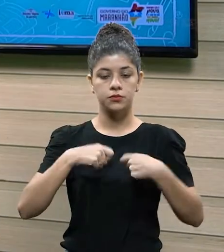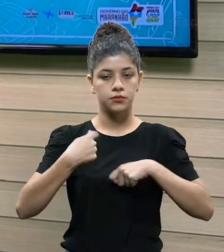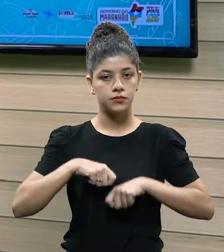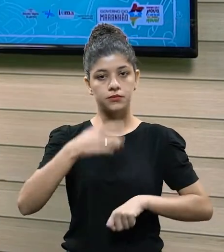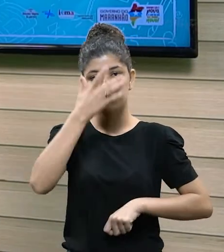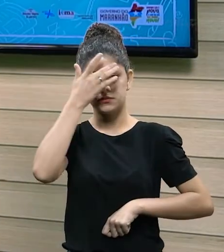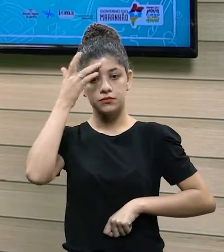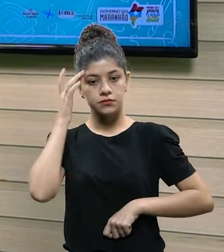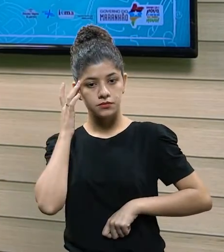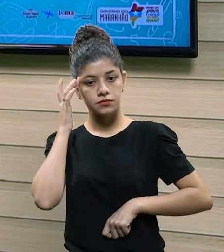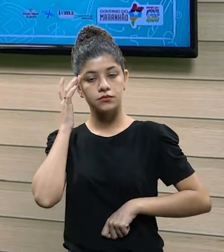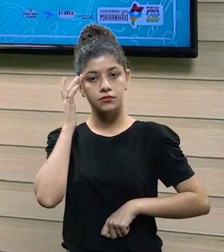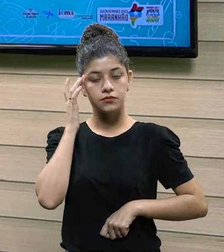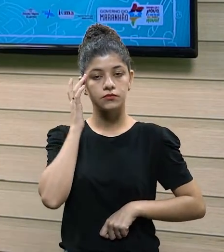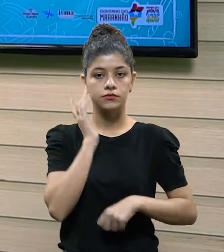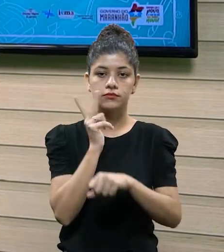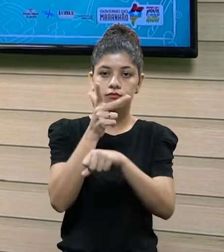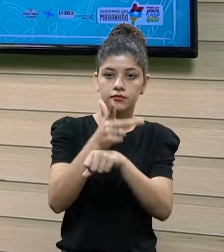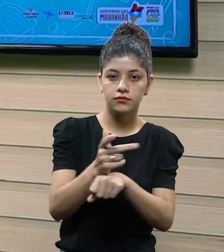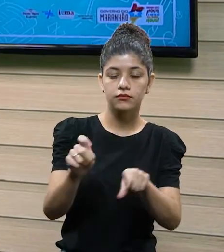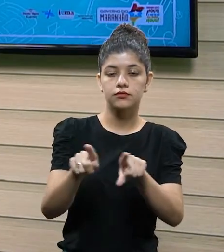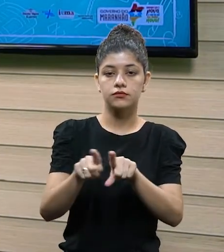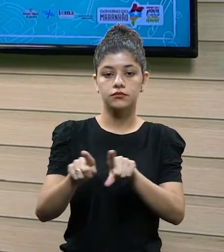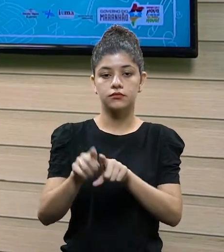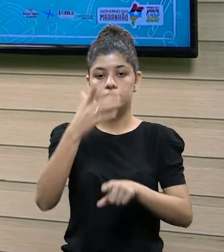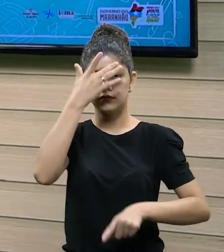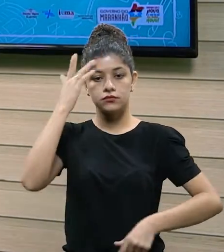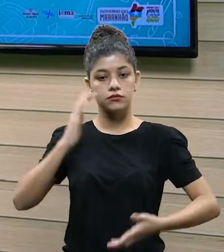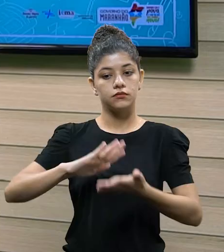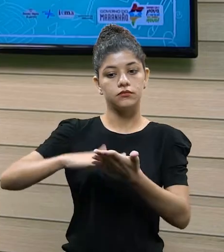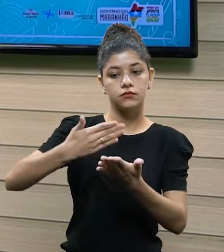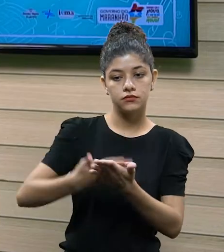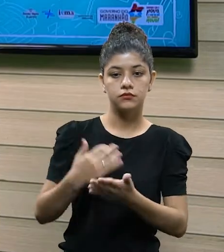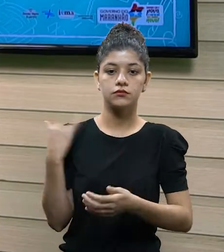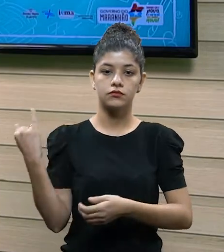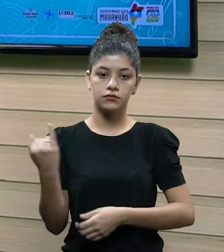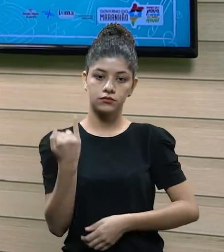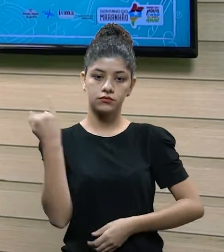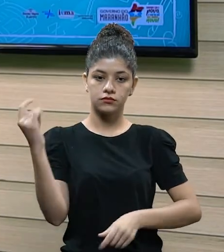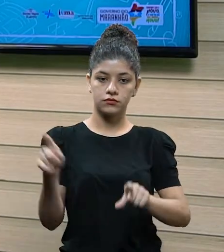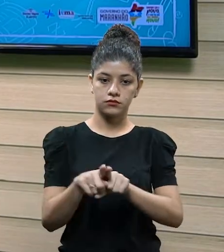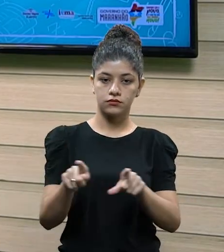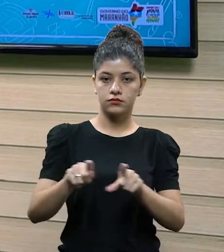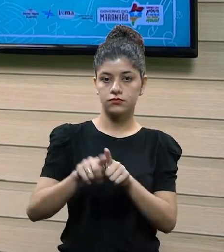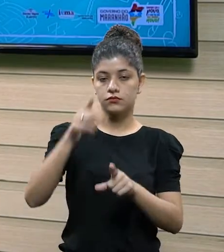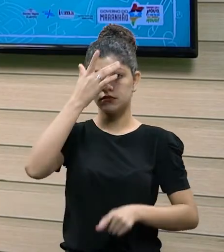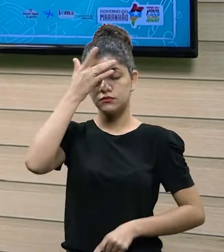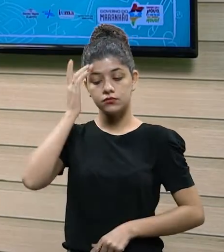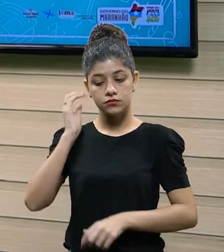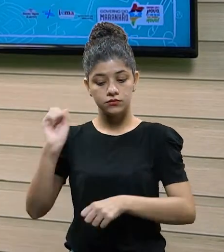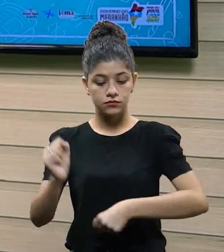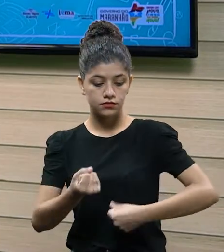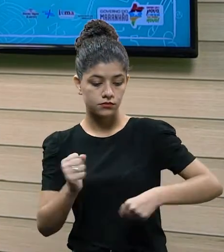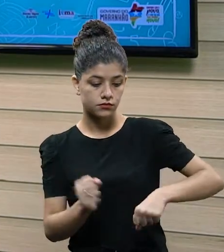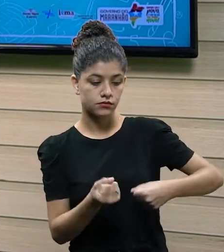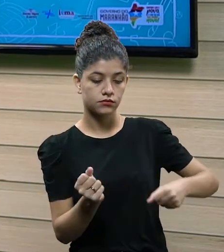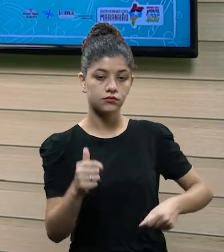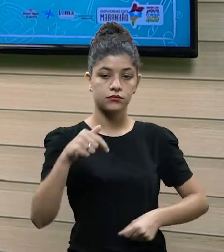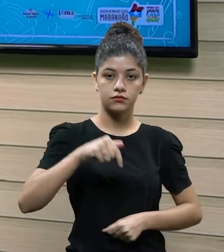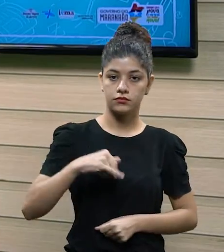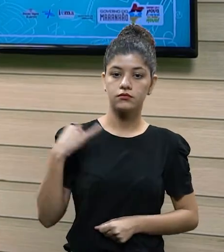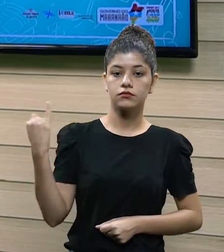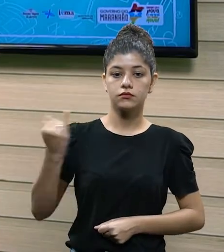meu amigo aqui cinegrafista, a profissional de Libras que faz a interpretação também é importante, a pessoa que limpa aqui o estúdio antes de eu